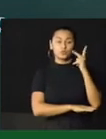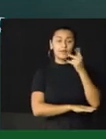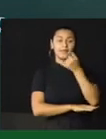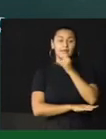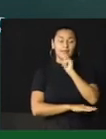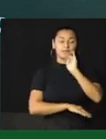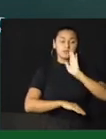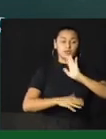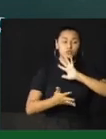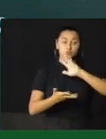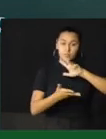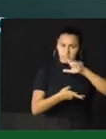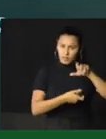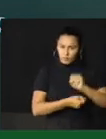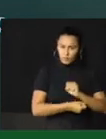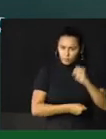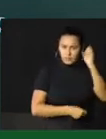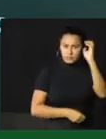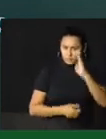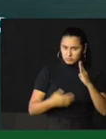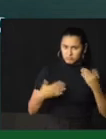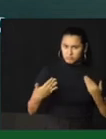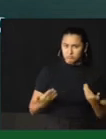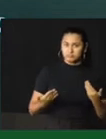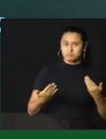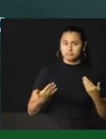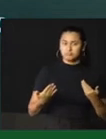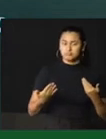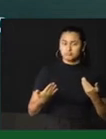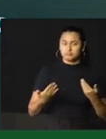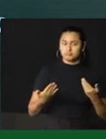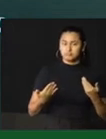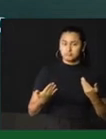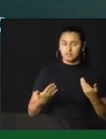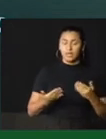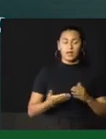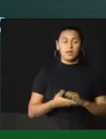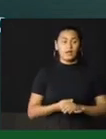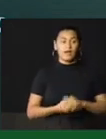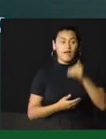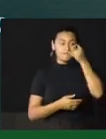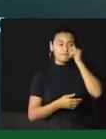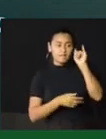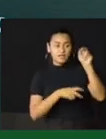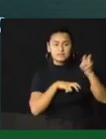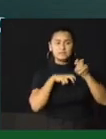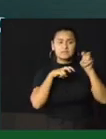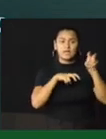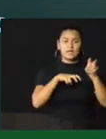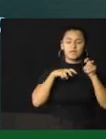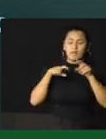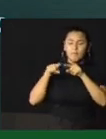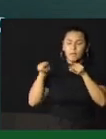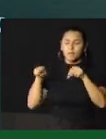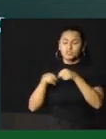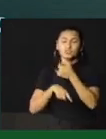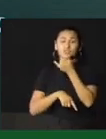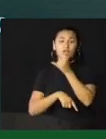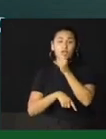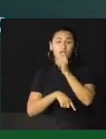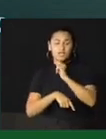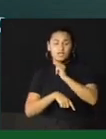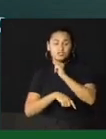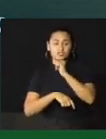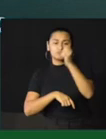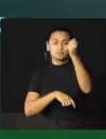no Brasil as fazendas os parques de energia fotovoltaica que eles vão montar